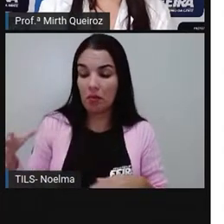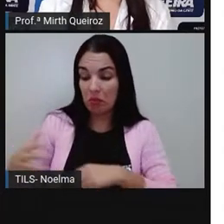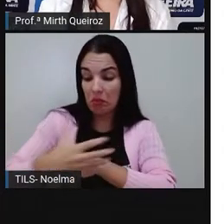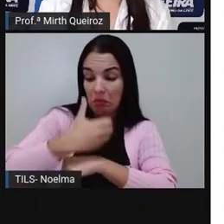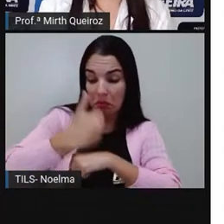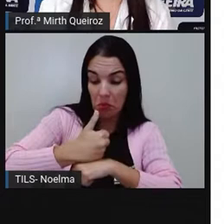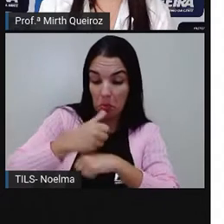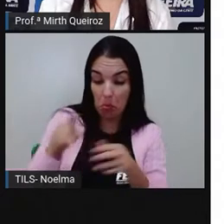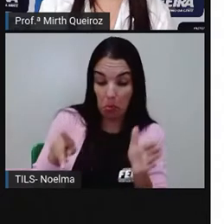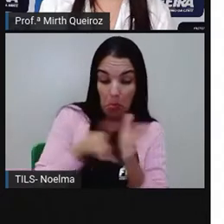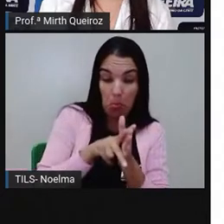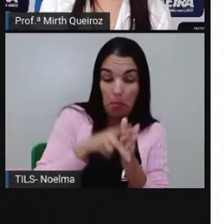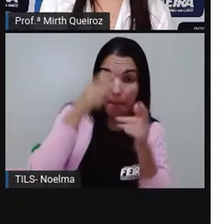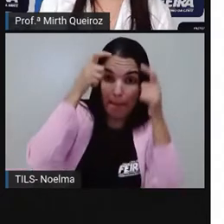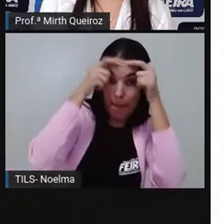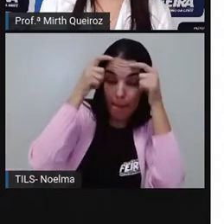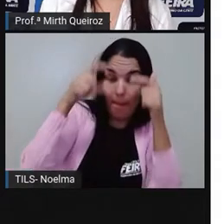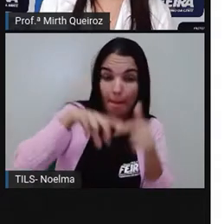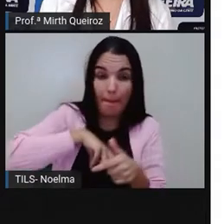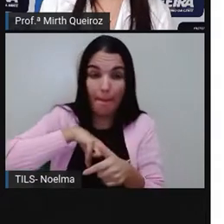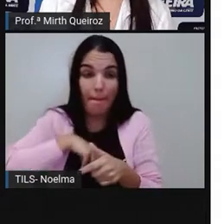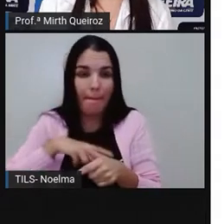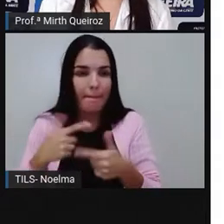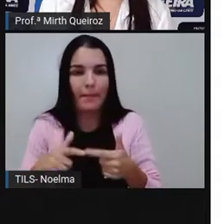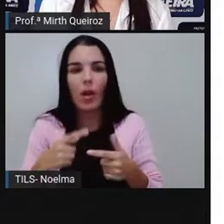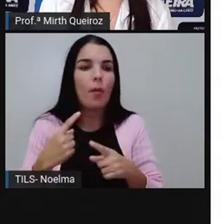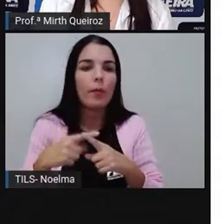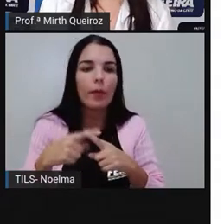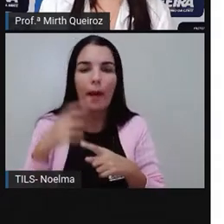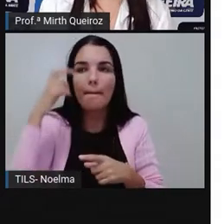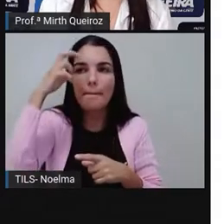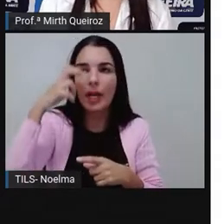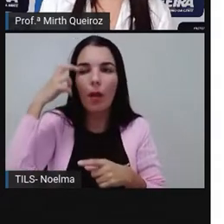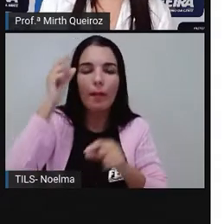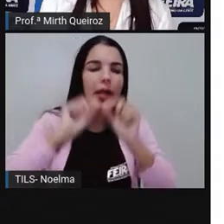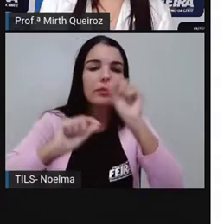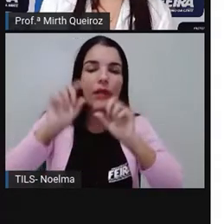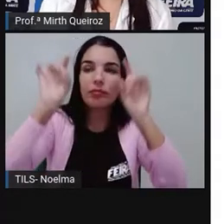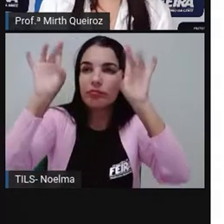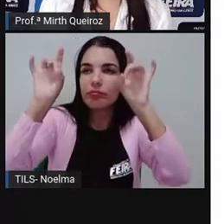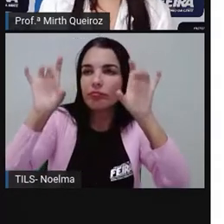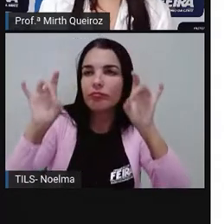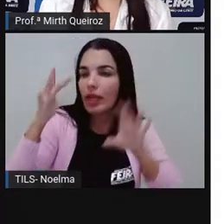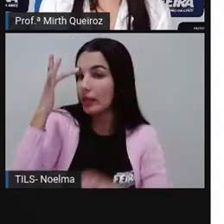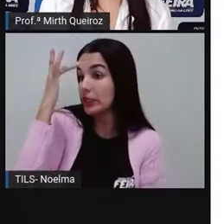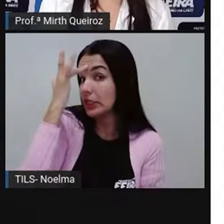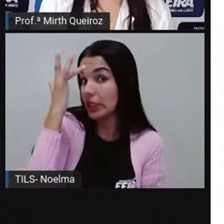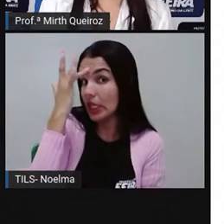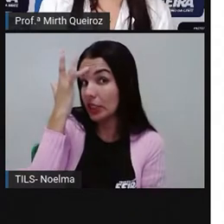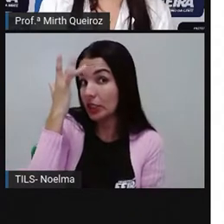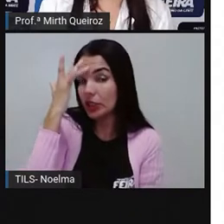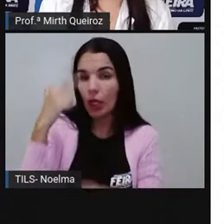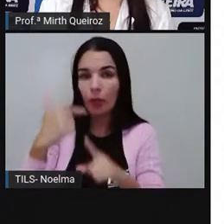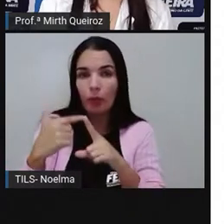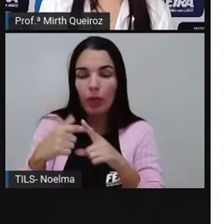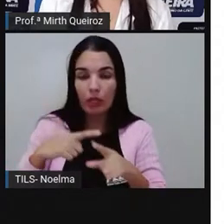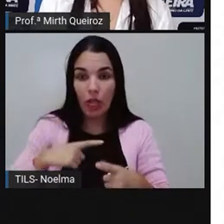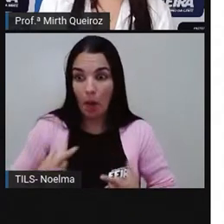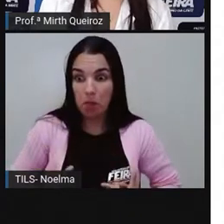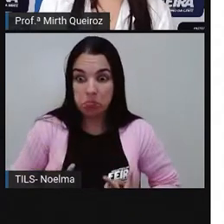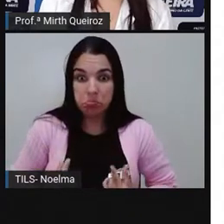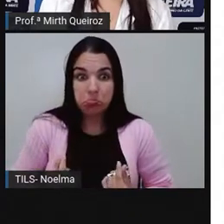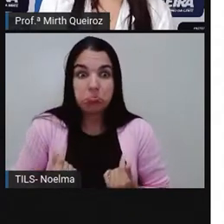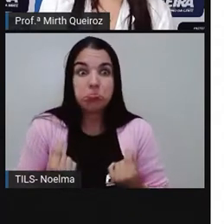o Brasil, justamente porque ele estava mais preocupado com as especiarias da Índia, que tinha-se altos lucros.